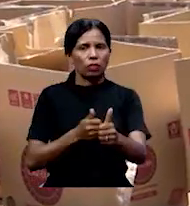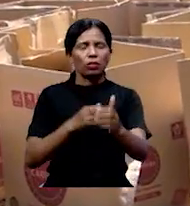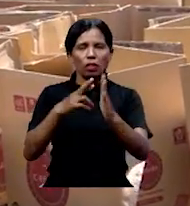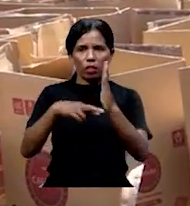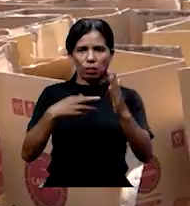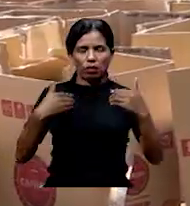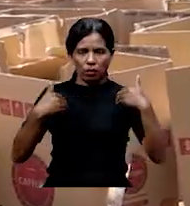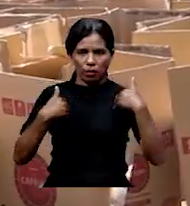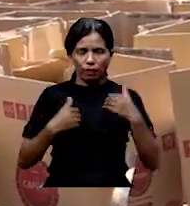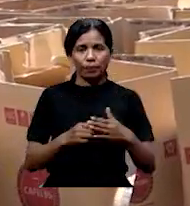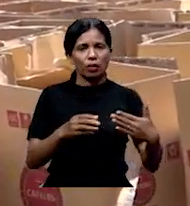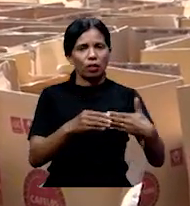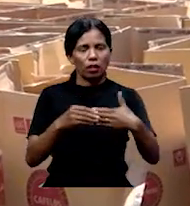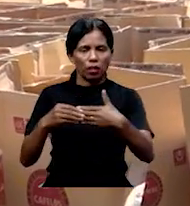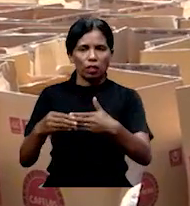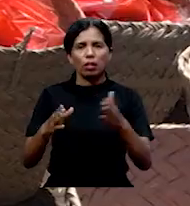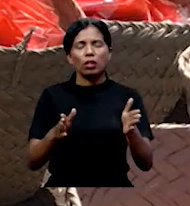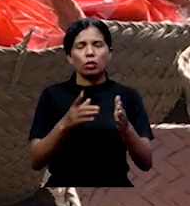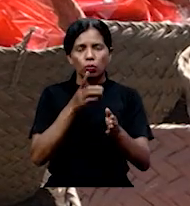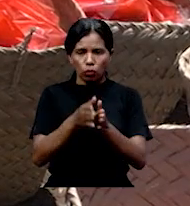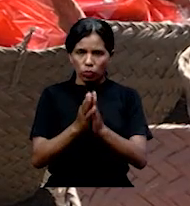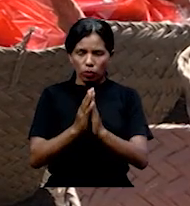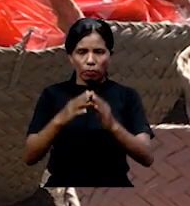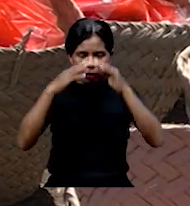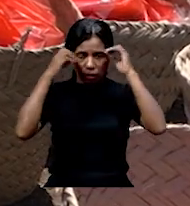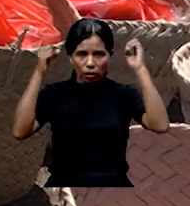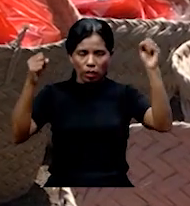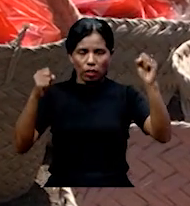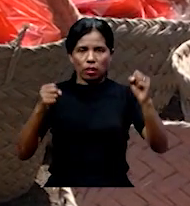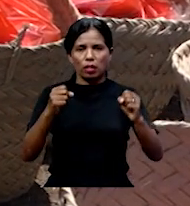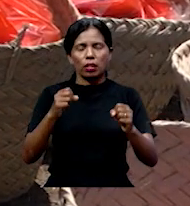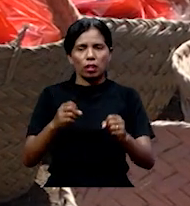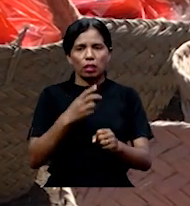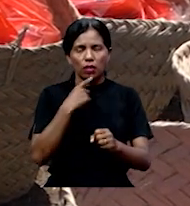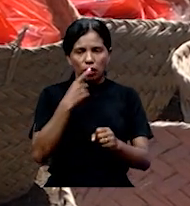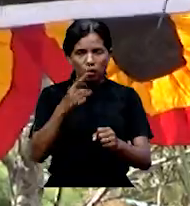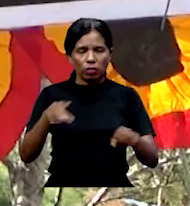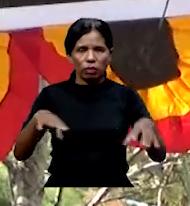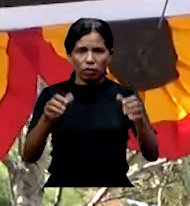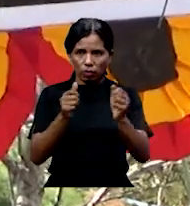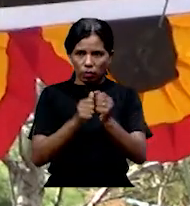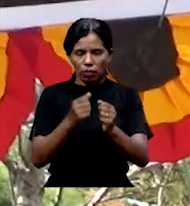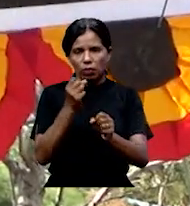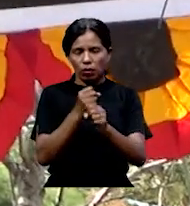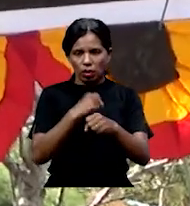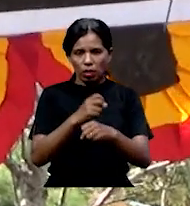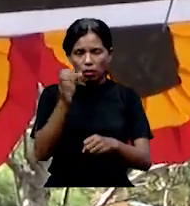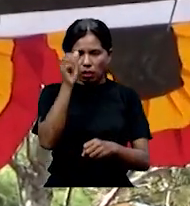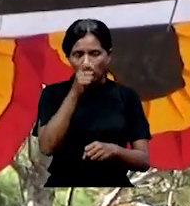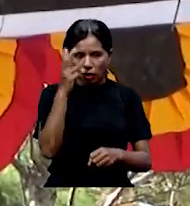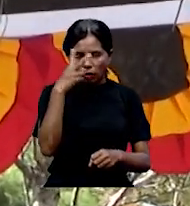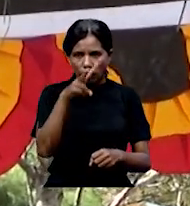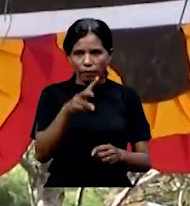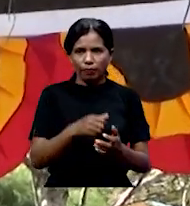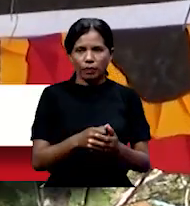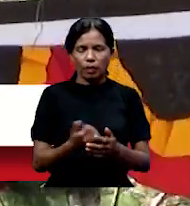ne líder resistência ne husu presidente da república atu coordena ho órgão competente ho diha la auditoria cesta básica ne persia fahe osa